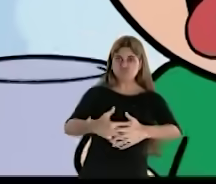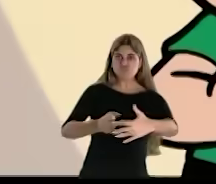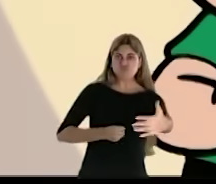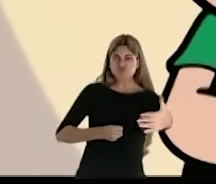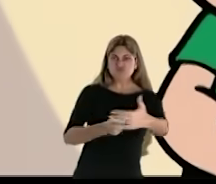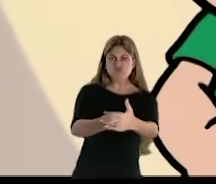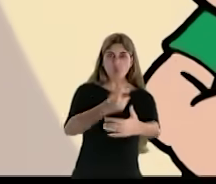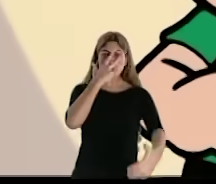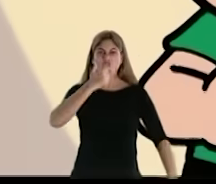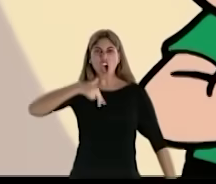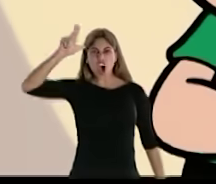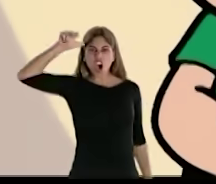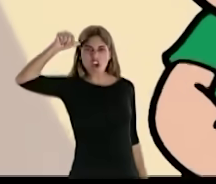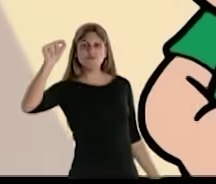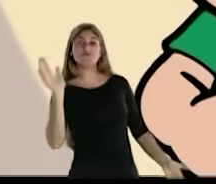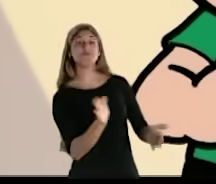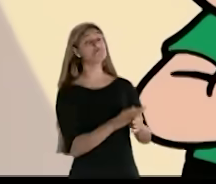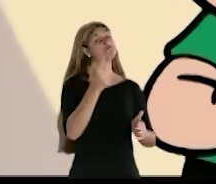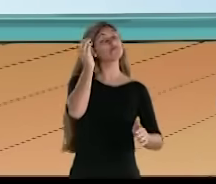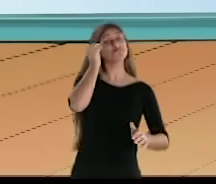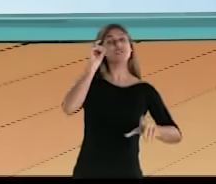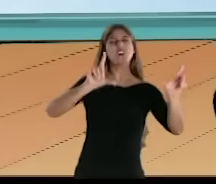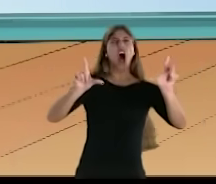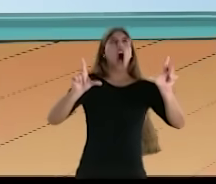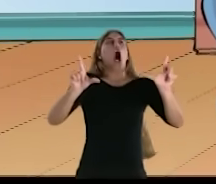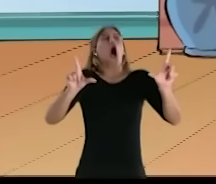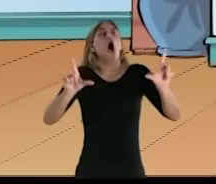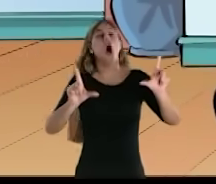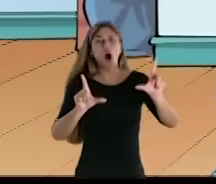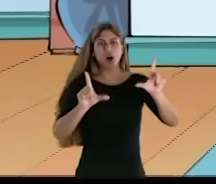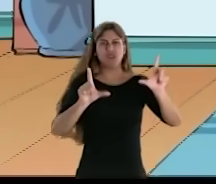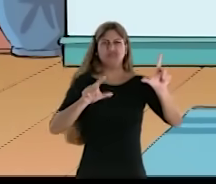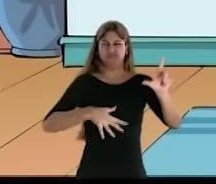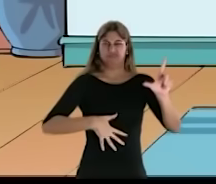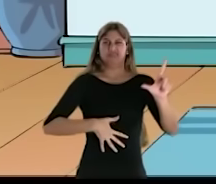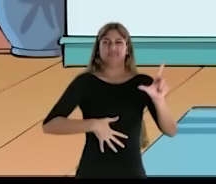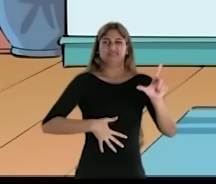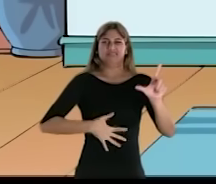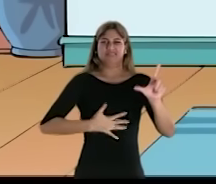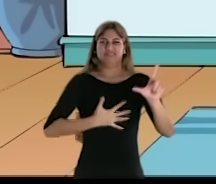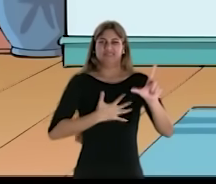Tá, eu tô cheia. Acho que eu vou assistir TV.